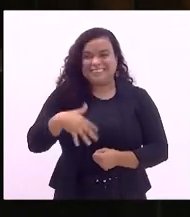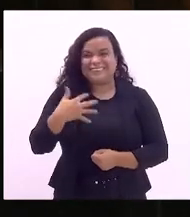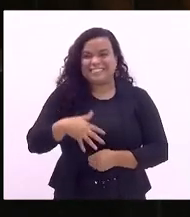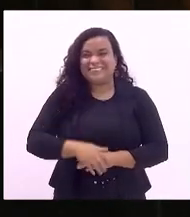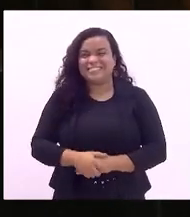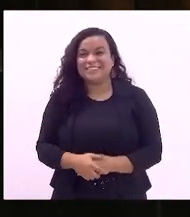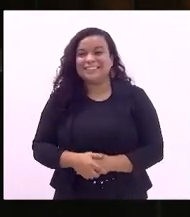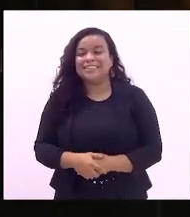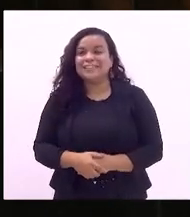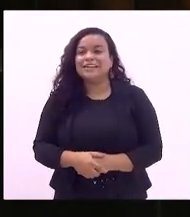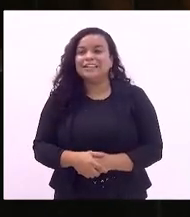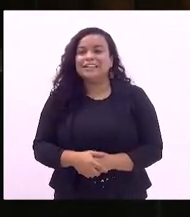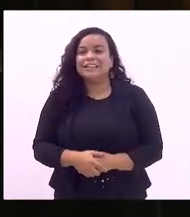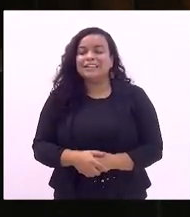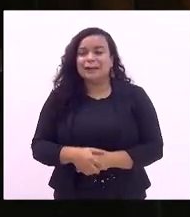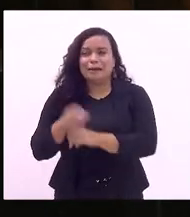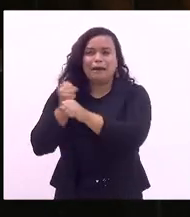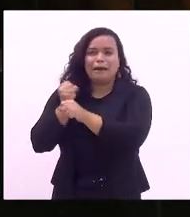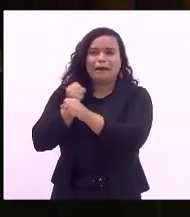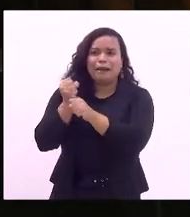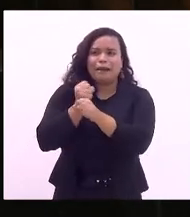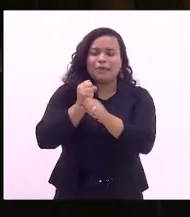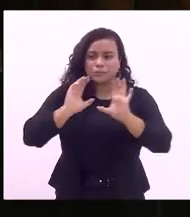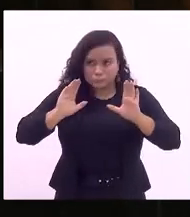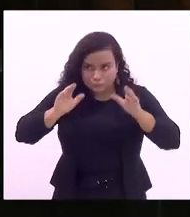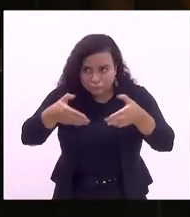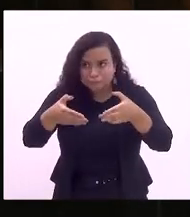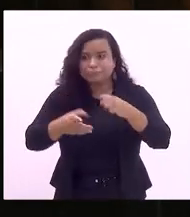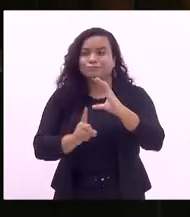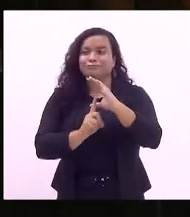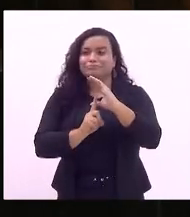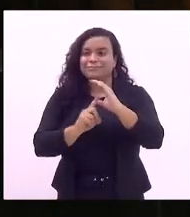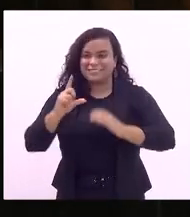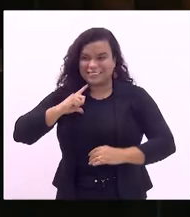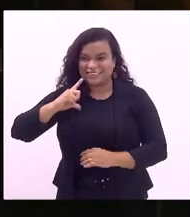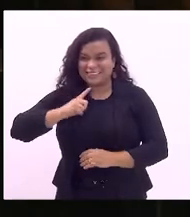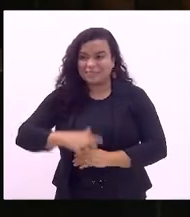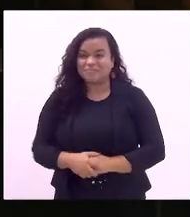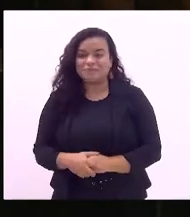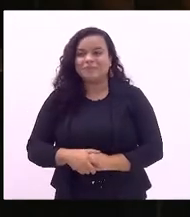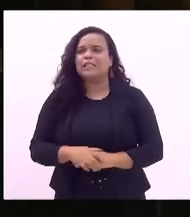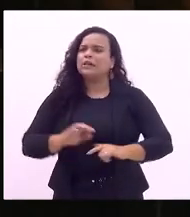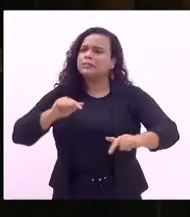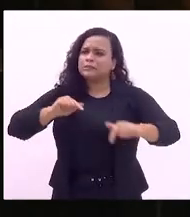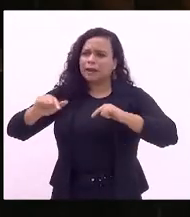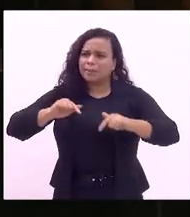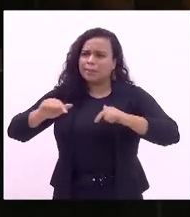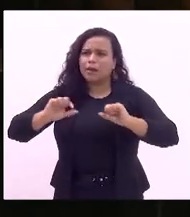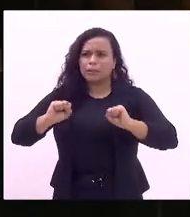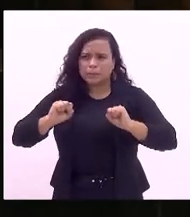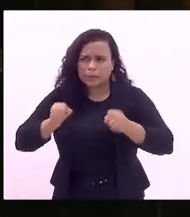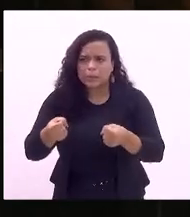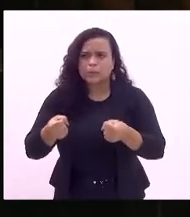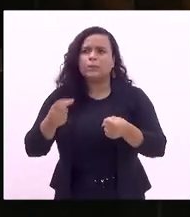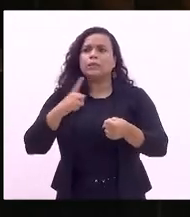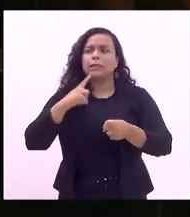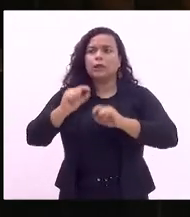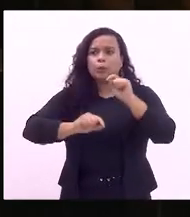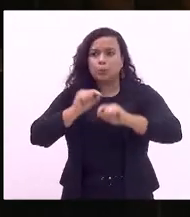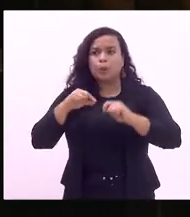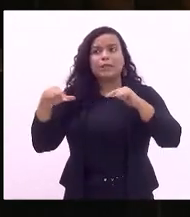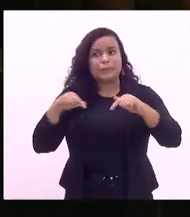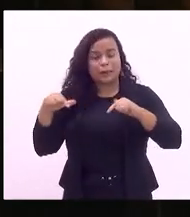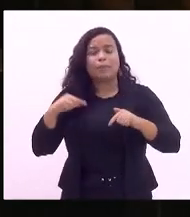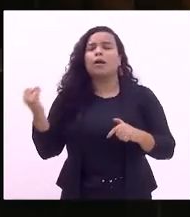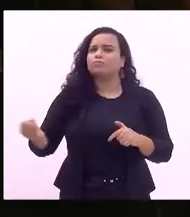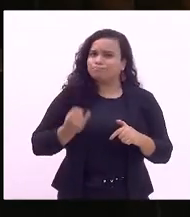ó e esses anos todos dedicados a Capelania nosso trabalho é um trabalho